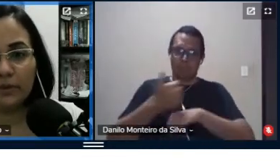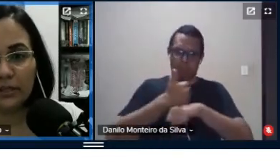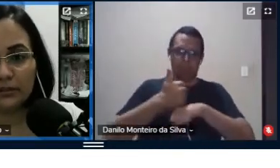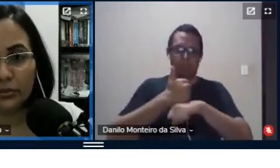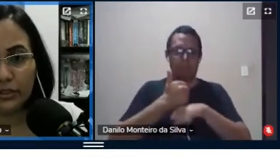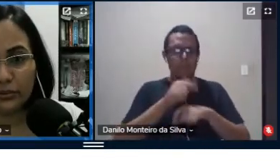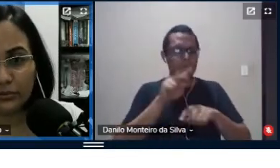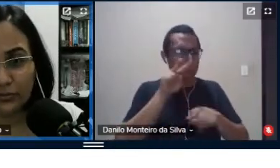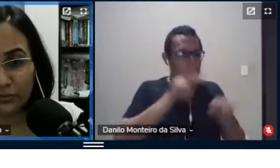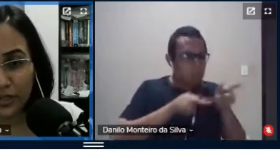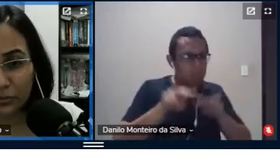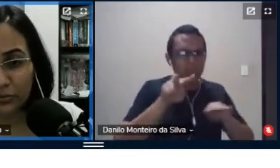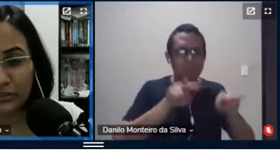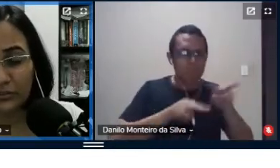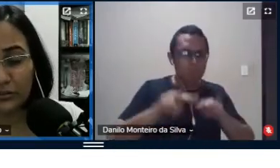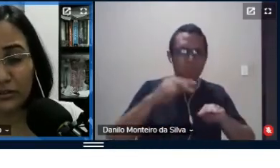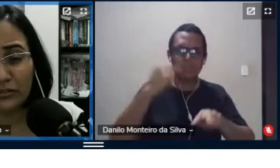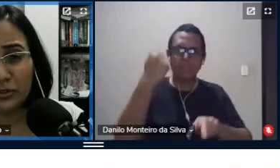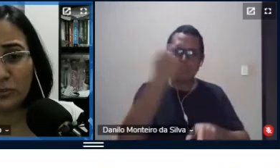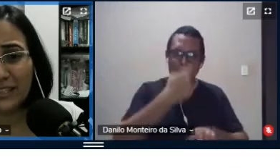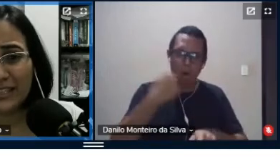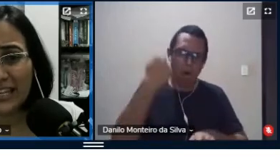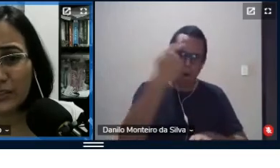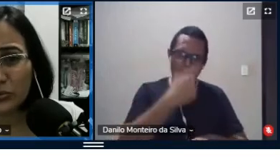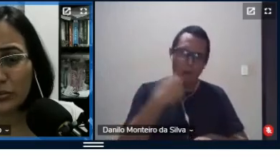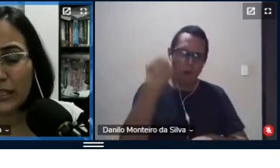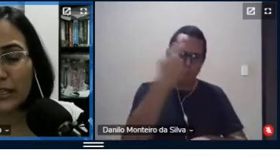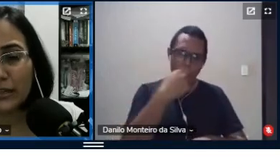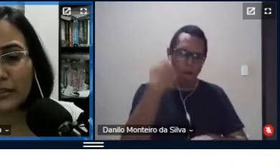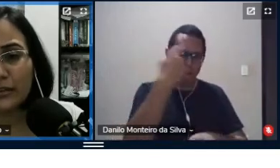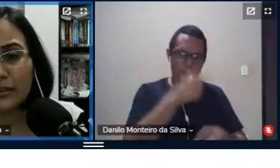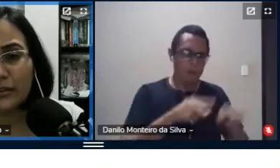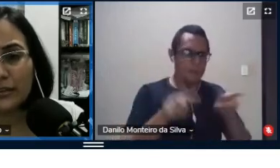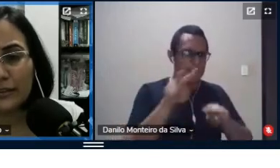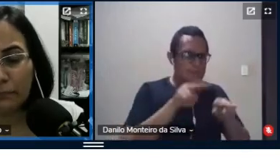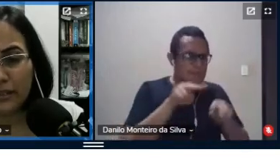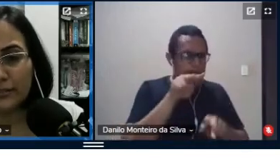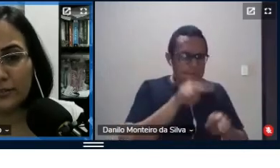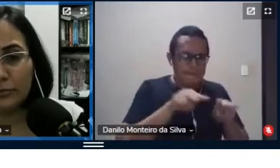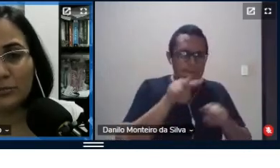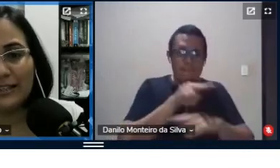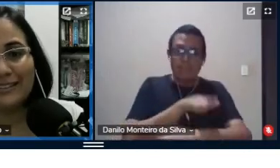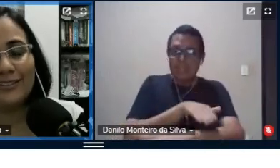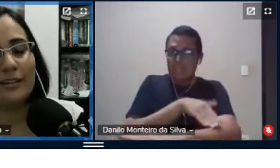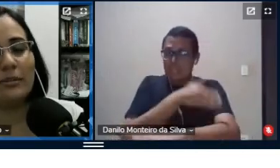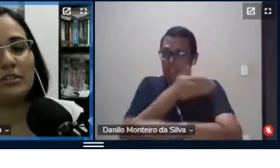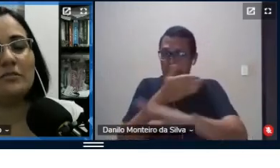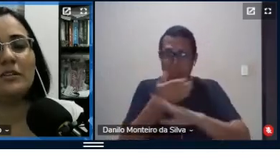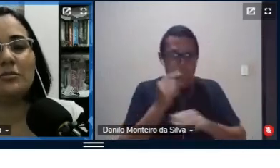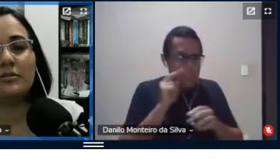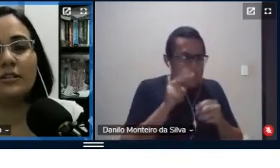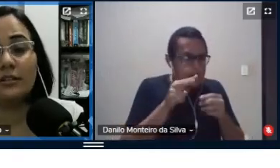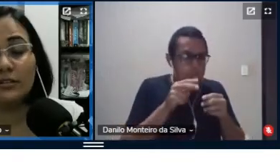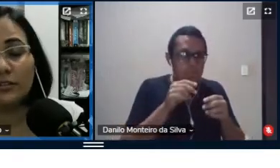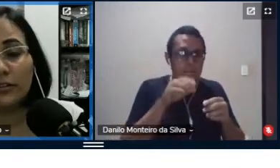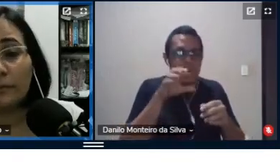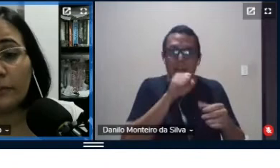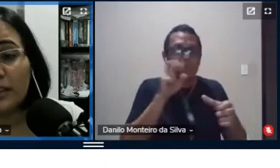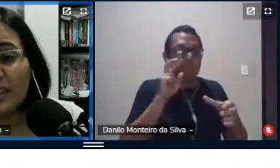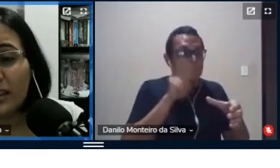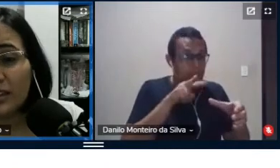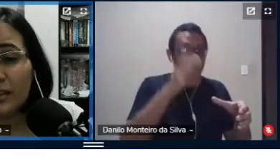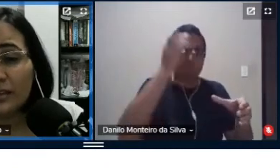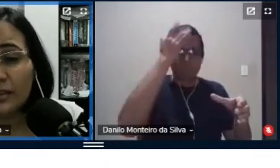olhando peça, olhando defeitos, que são defeitos pequenos na peça, não é necessariamente defeitos grandes,